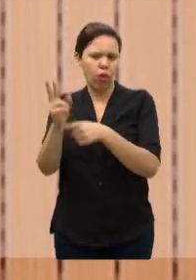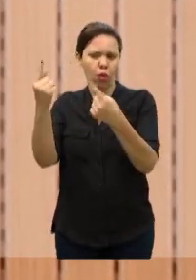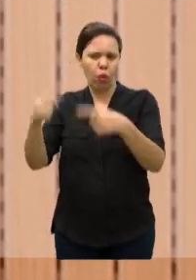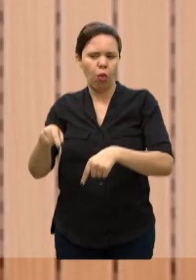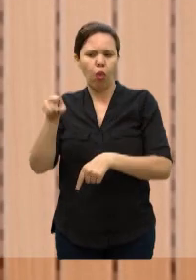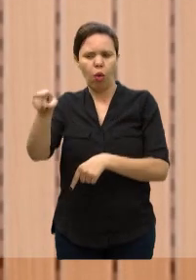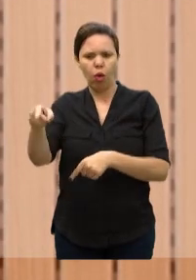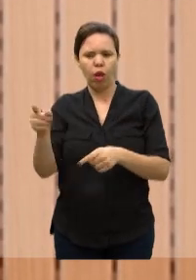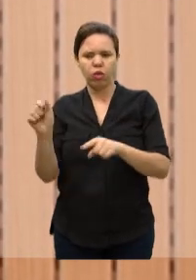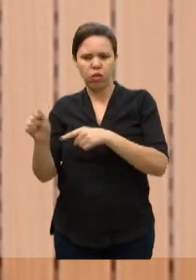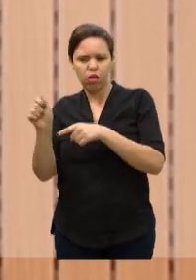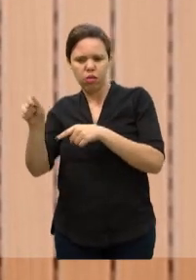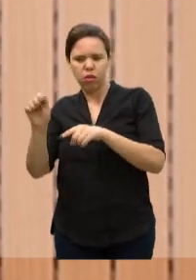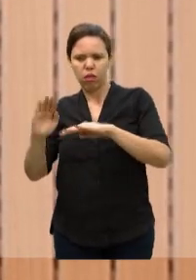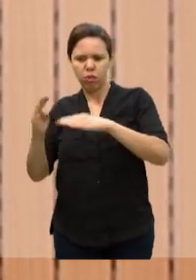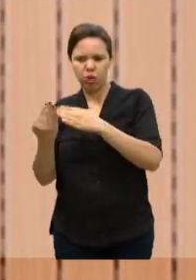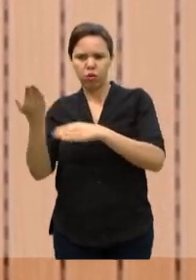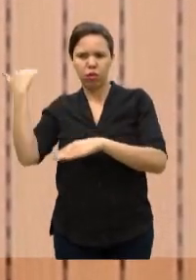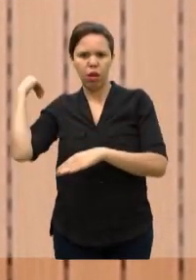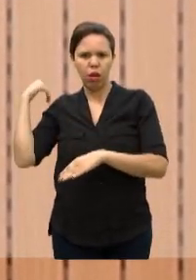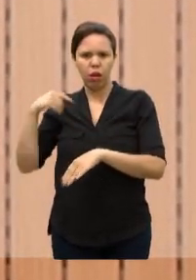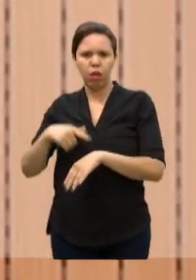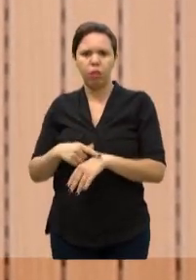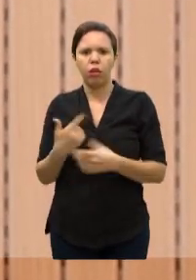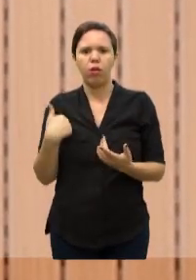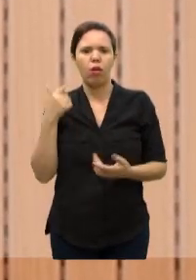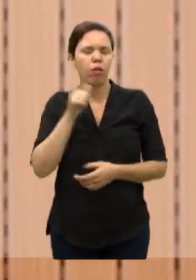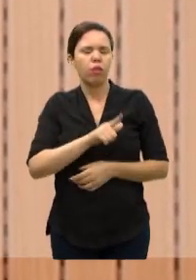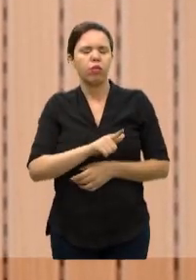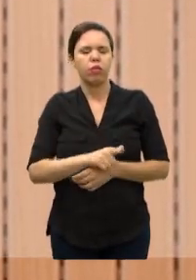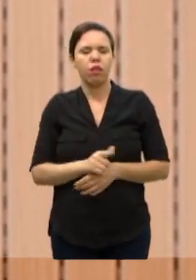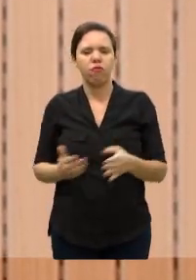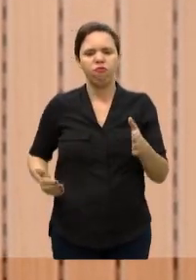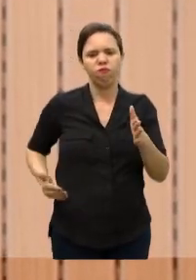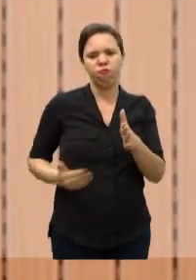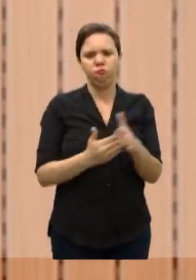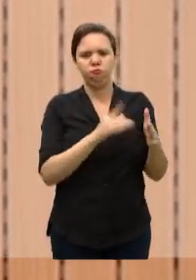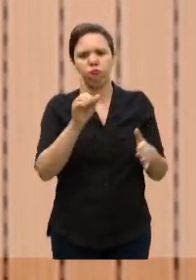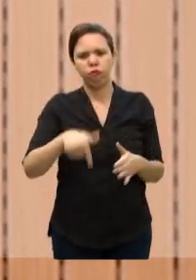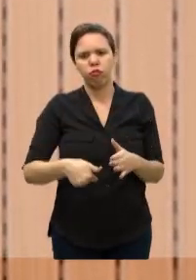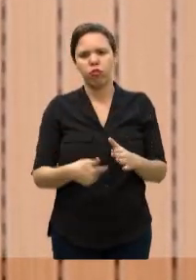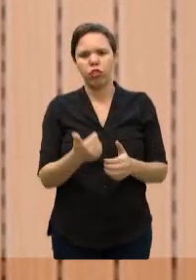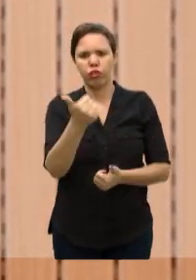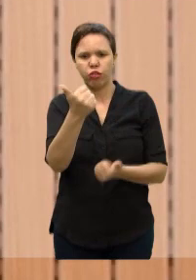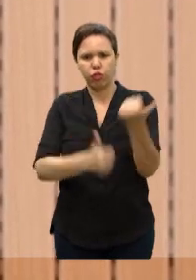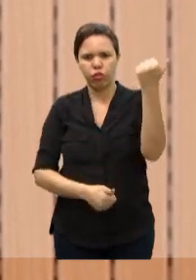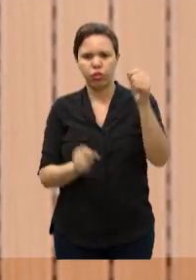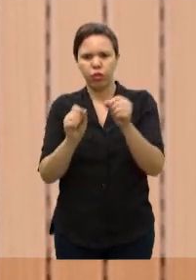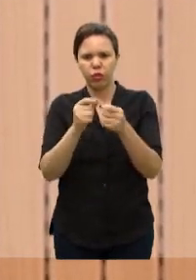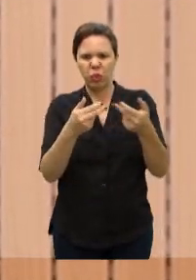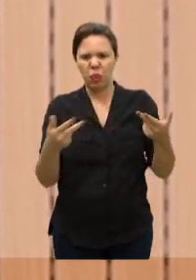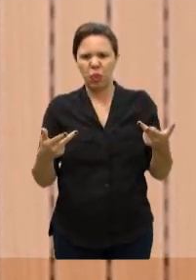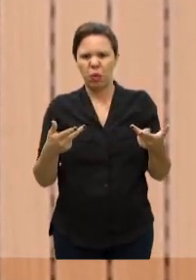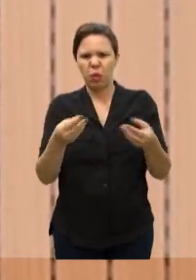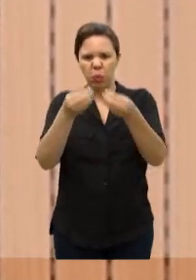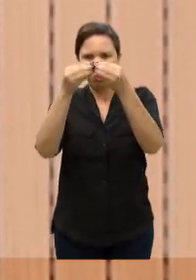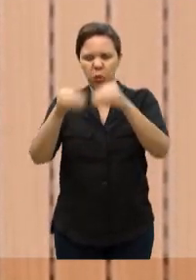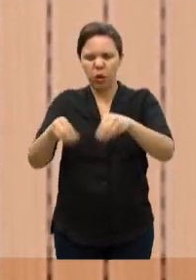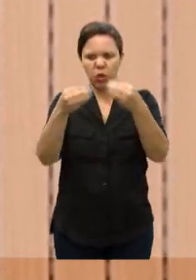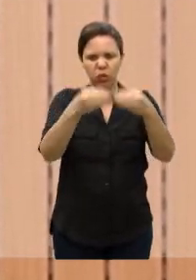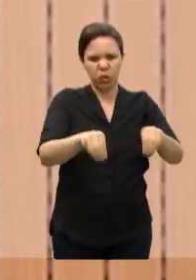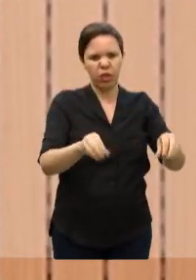contra a Associação de Moradores naquela época e conseguimos tirar aquela diretoria que fazia tanto mal